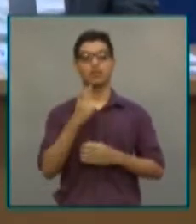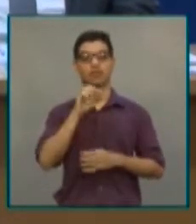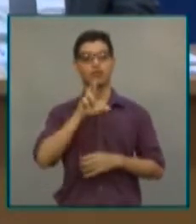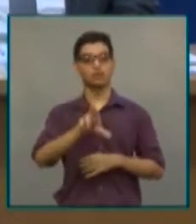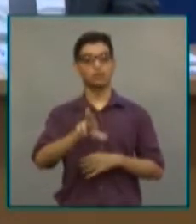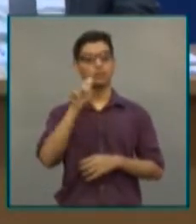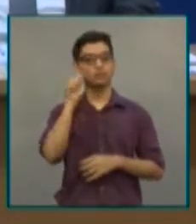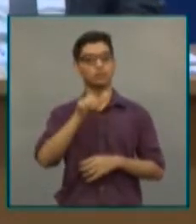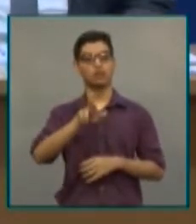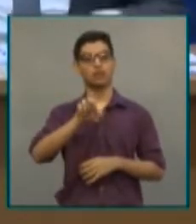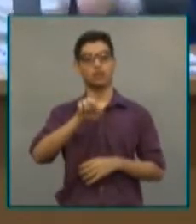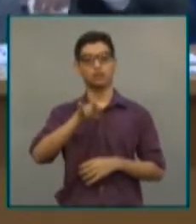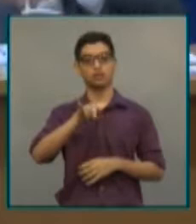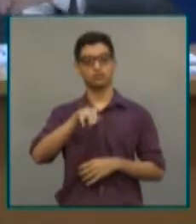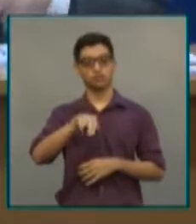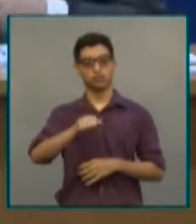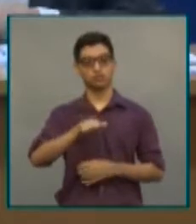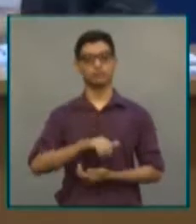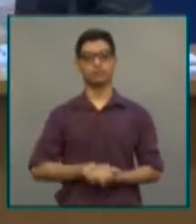Jansen.